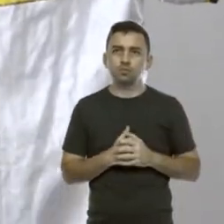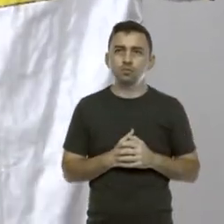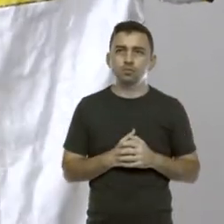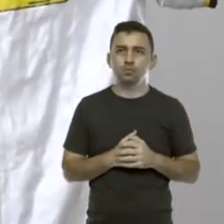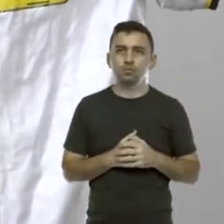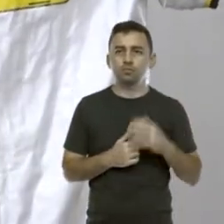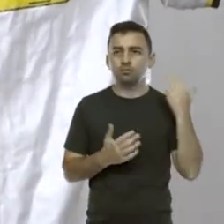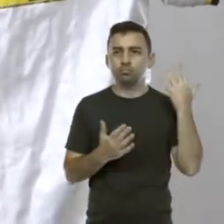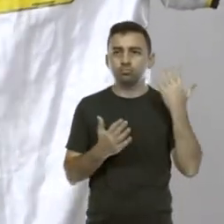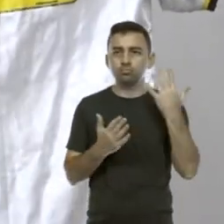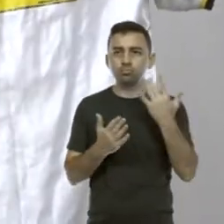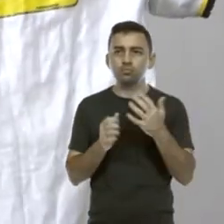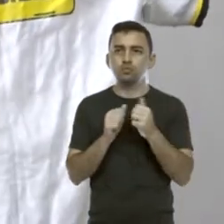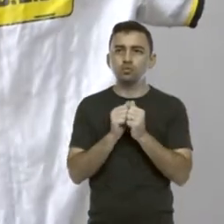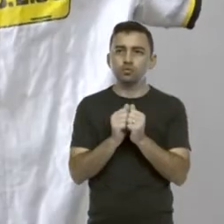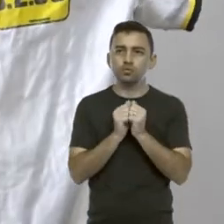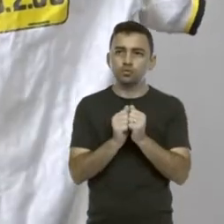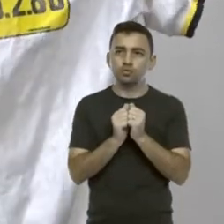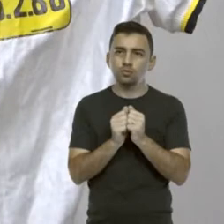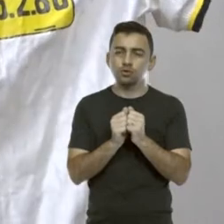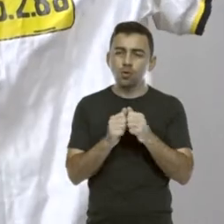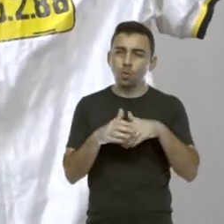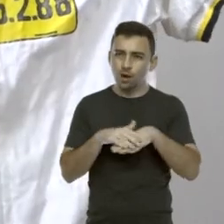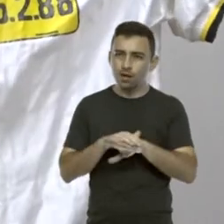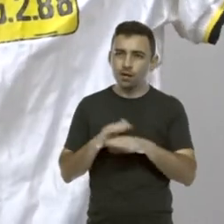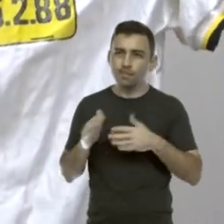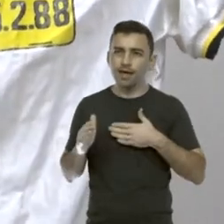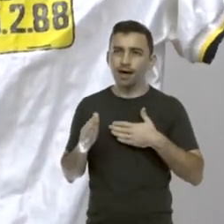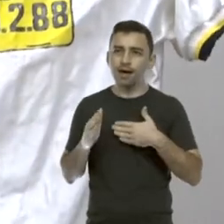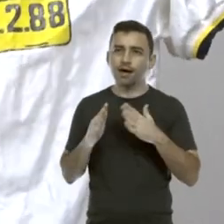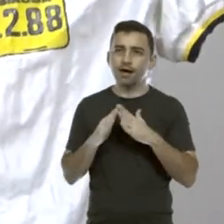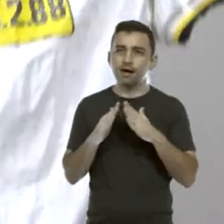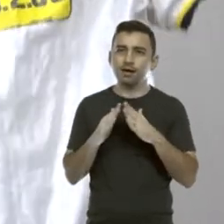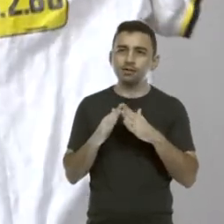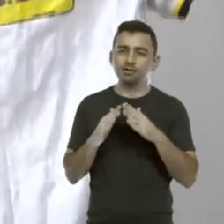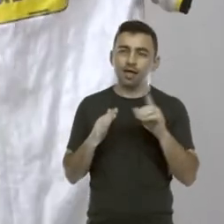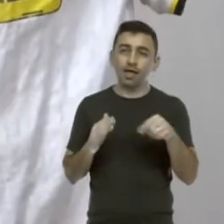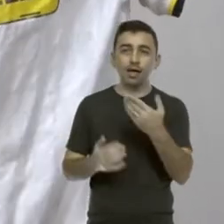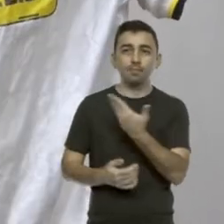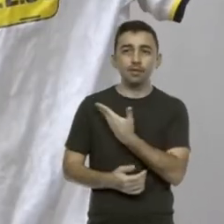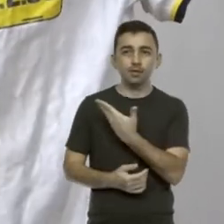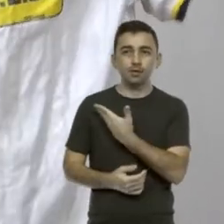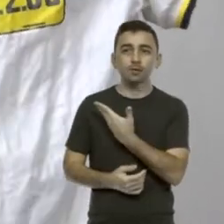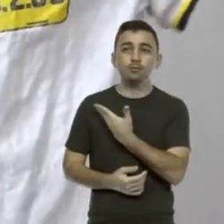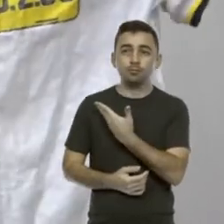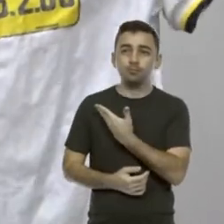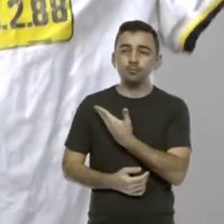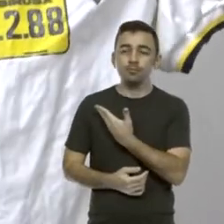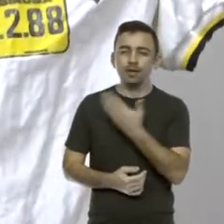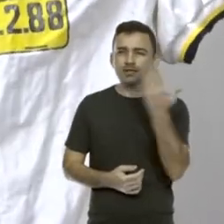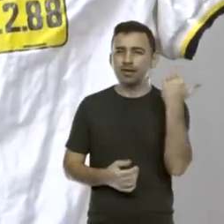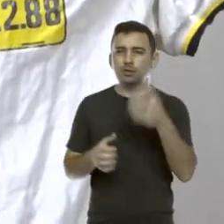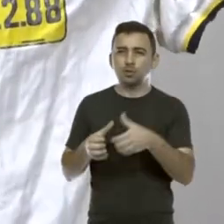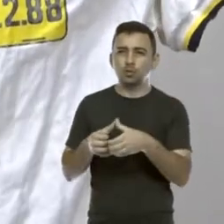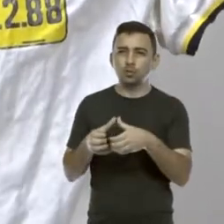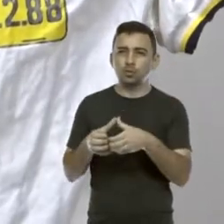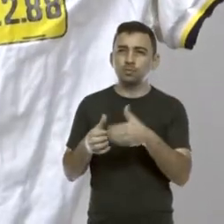eu a levo junto comigo, guardo na minha casa como uma lembrança de um clube de amigos que me pediram, na época, senhor